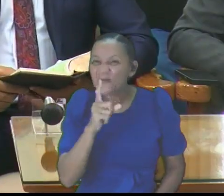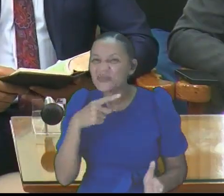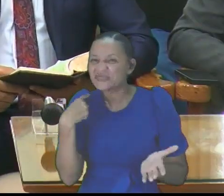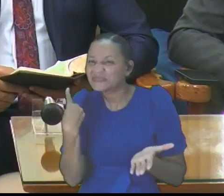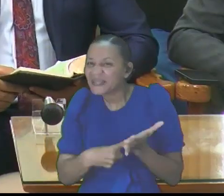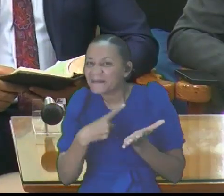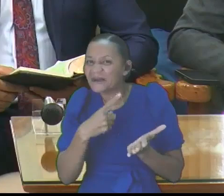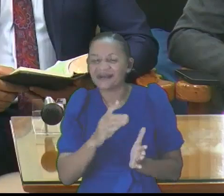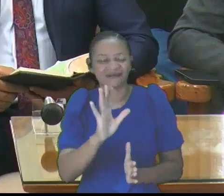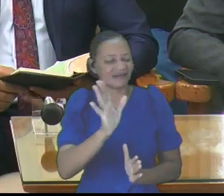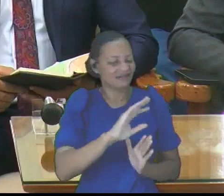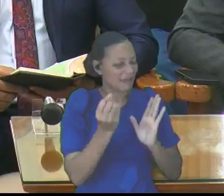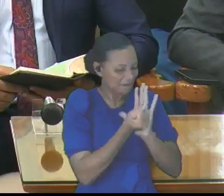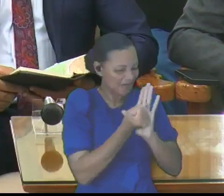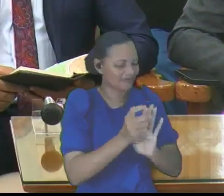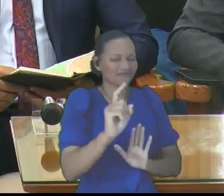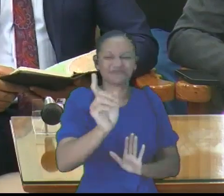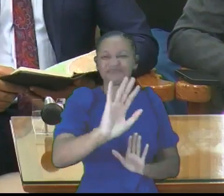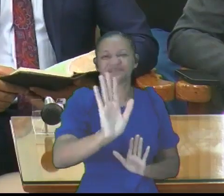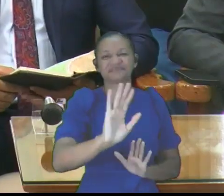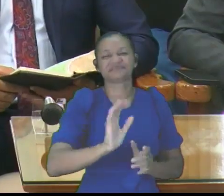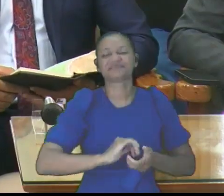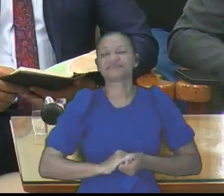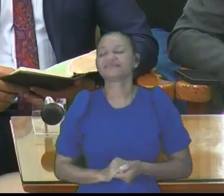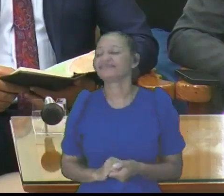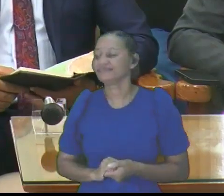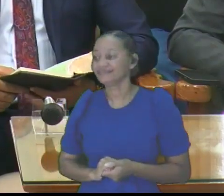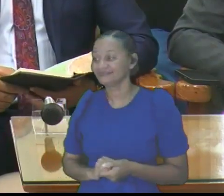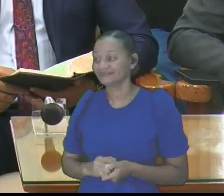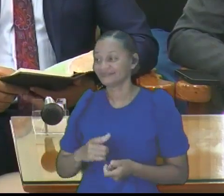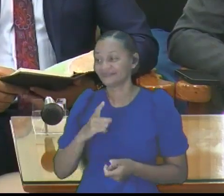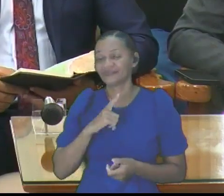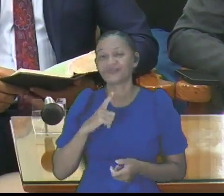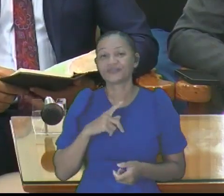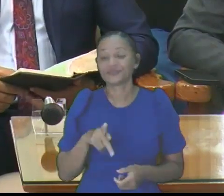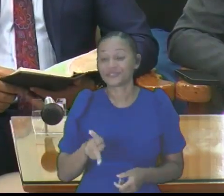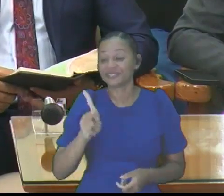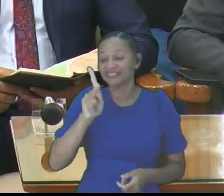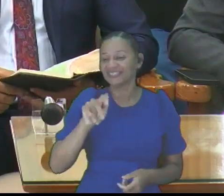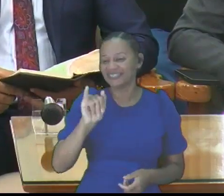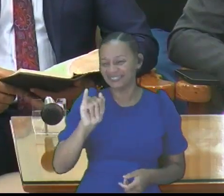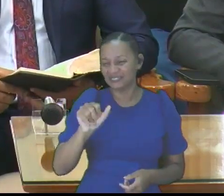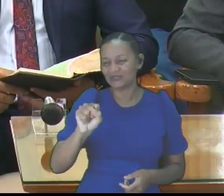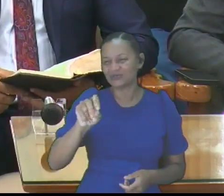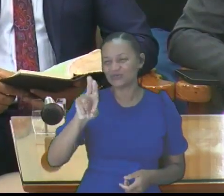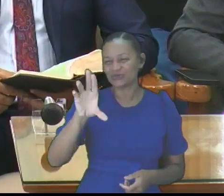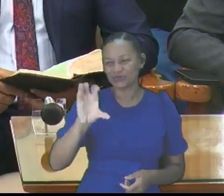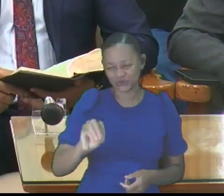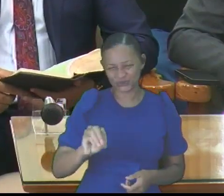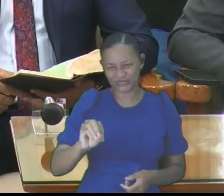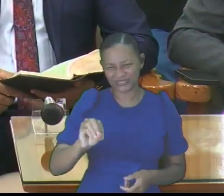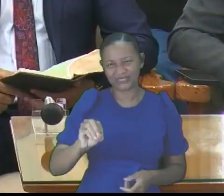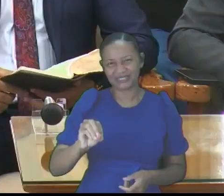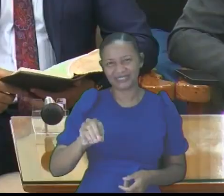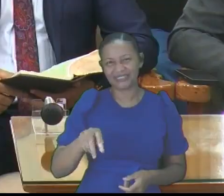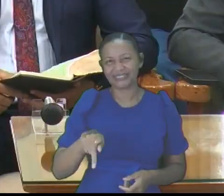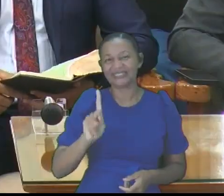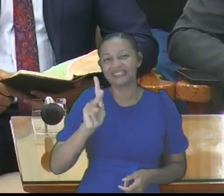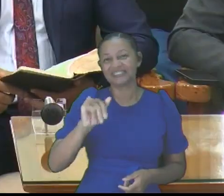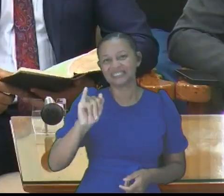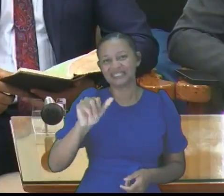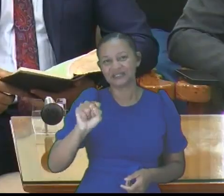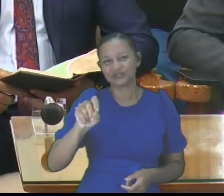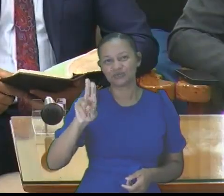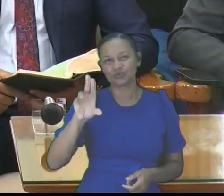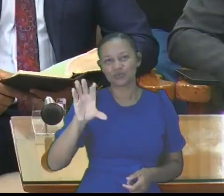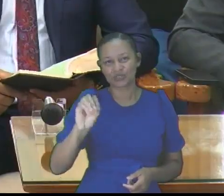fazer merchandising. Glória a Jesus. Não, tome kisuke. Quem se lembra de kisuke? A gente